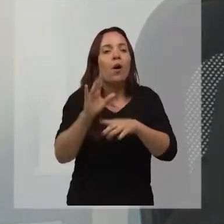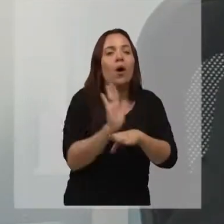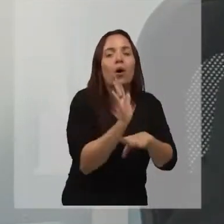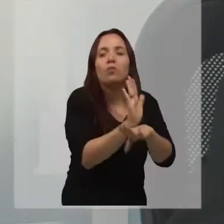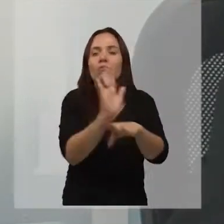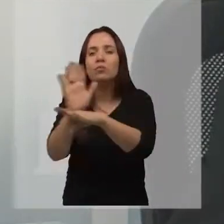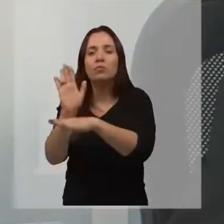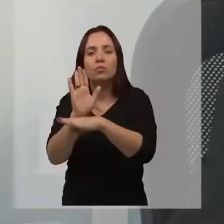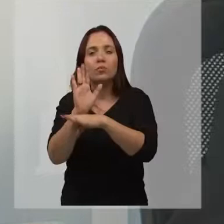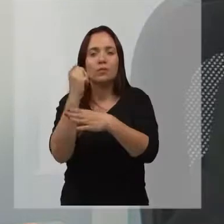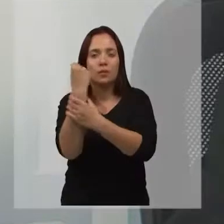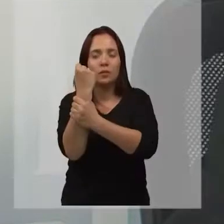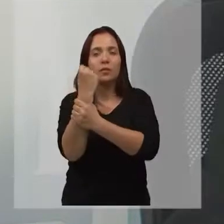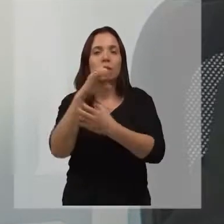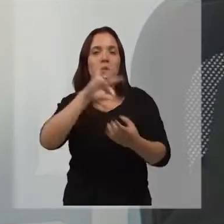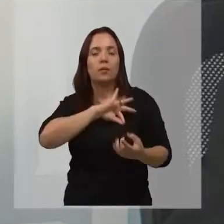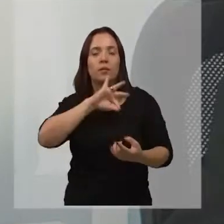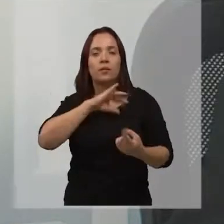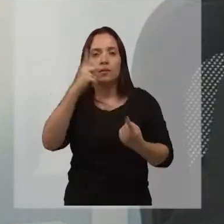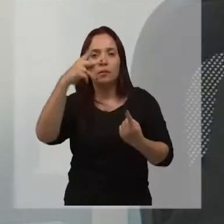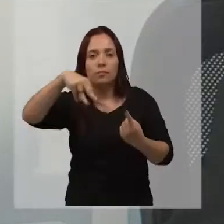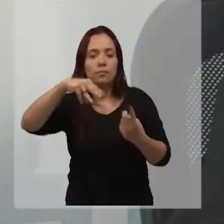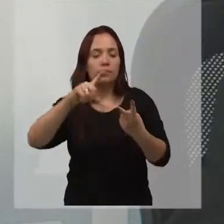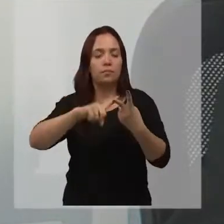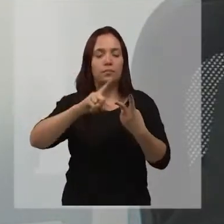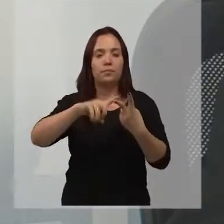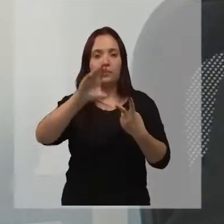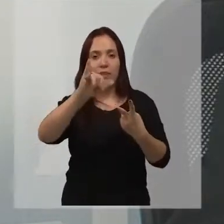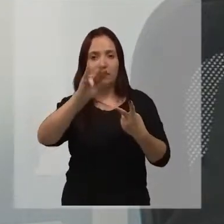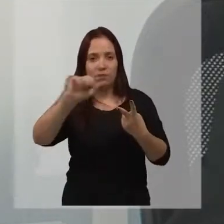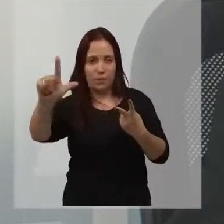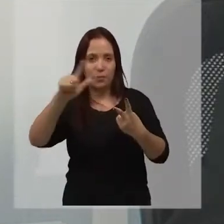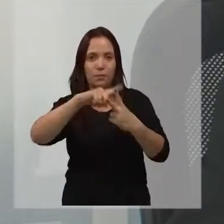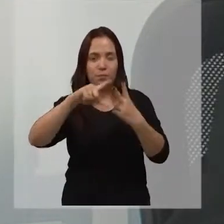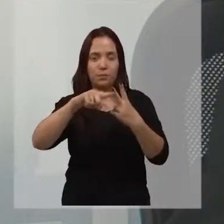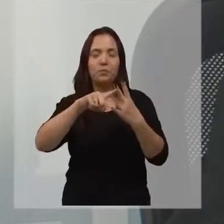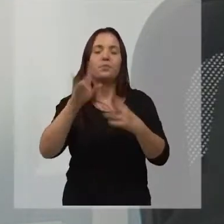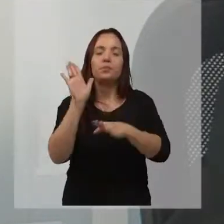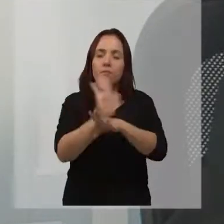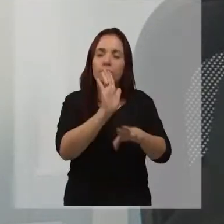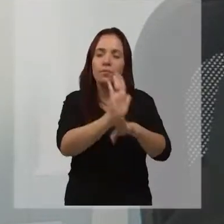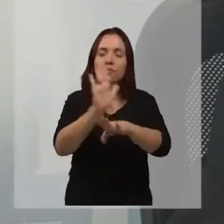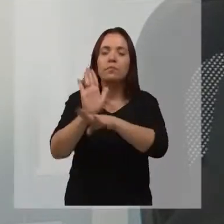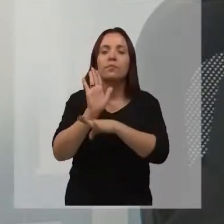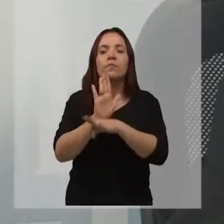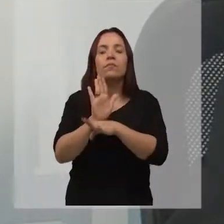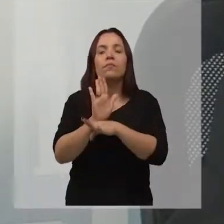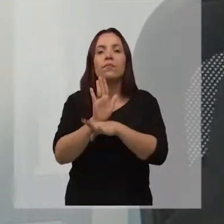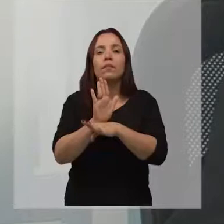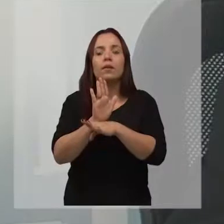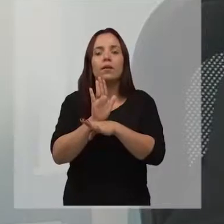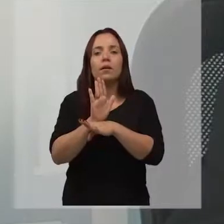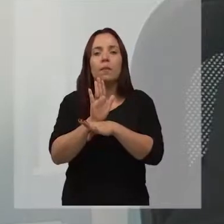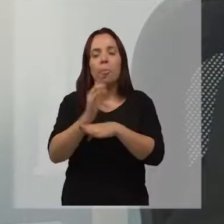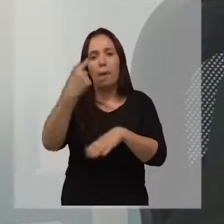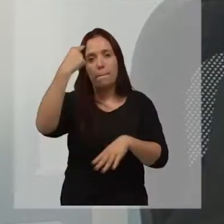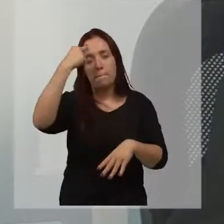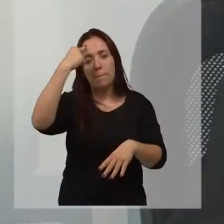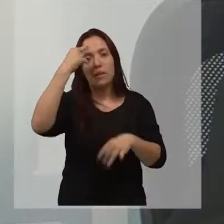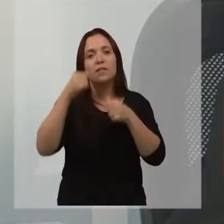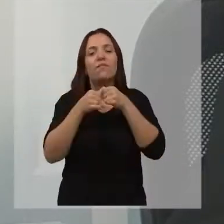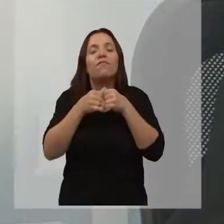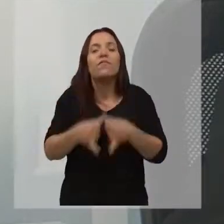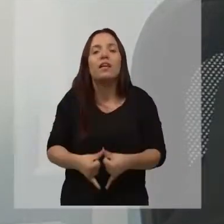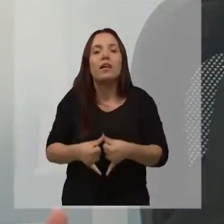principalmente a Polícia Militar, a Polícia Civil, quando se imaginava que passariam mais tempo,